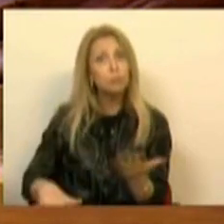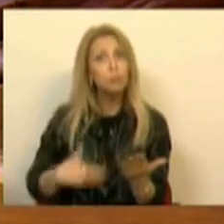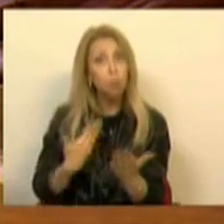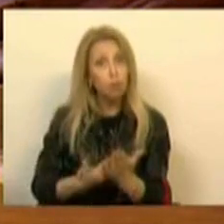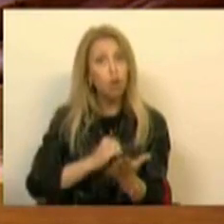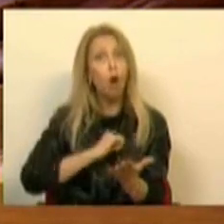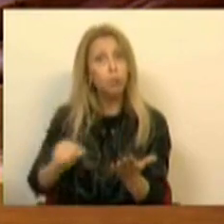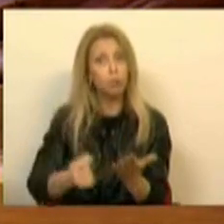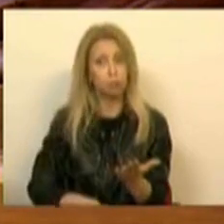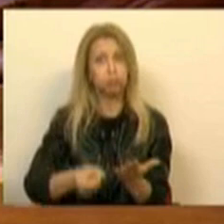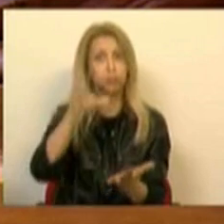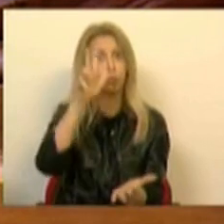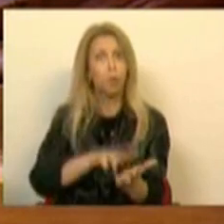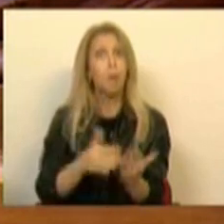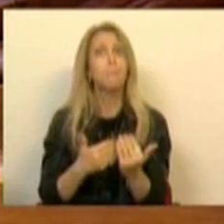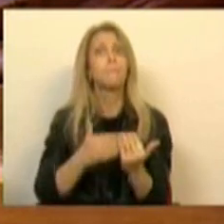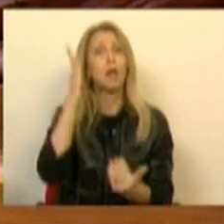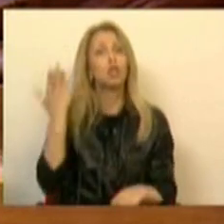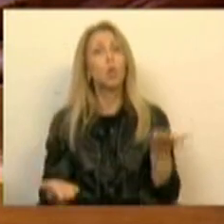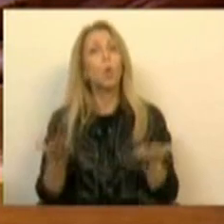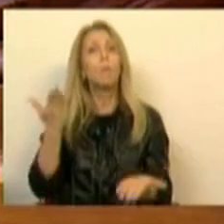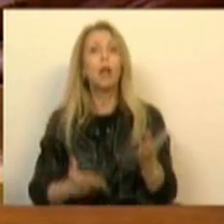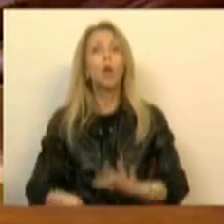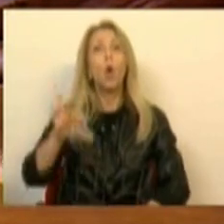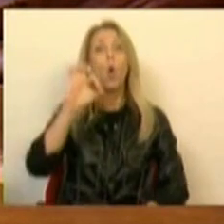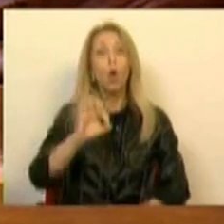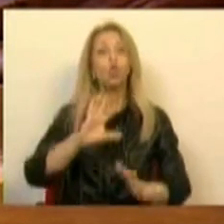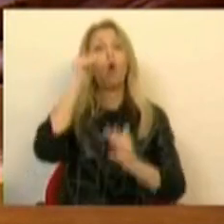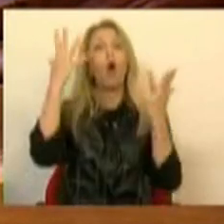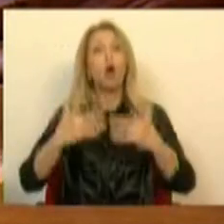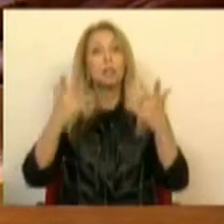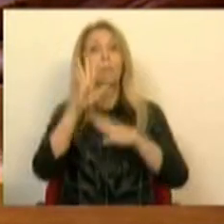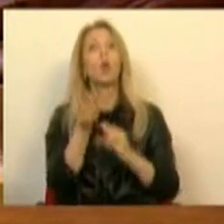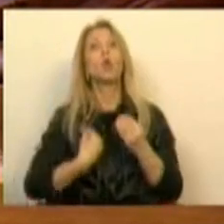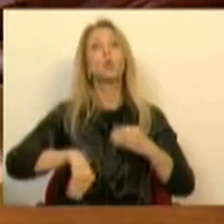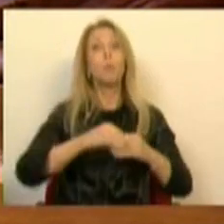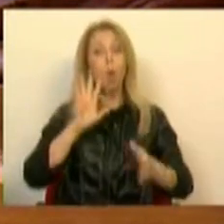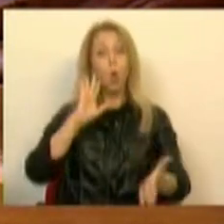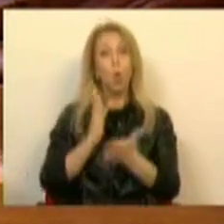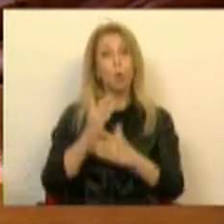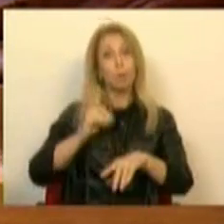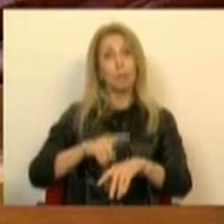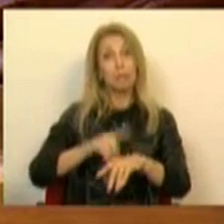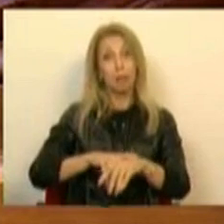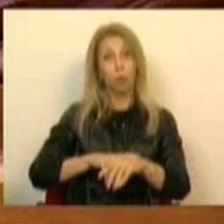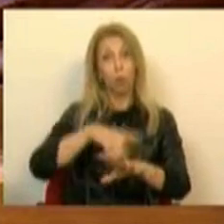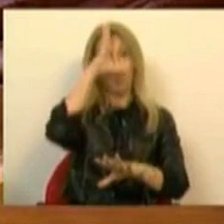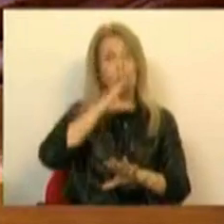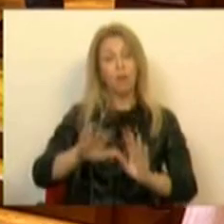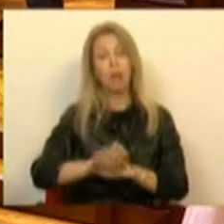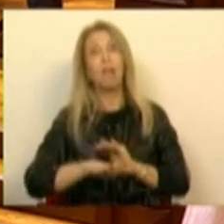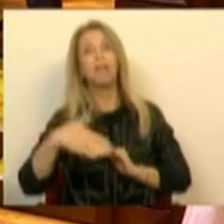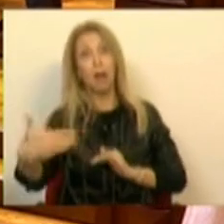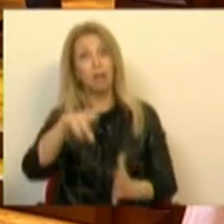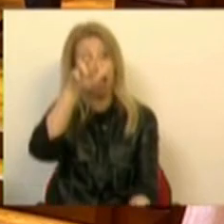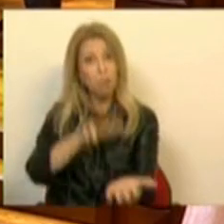da oposição do que nos 8 orçamentos e suplementares que na legislatura, última legislatura da direita, tinham sido